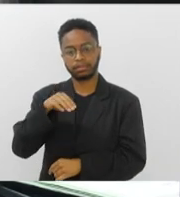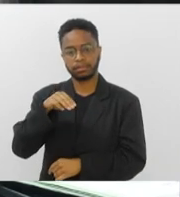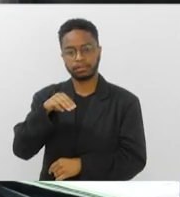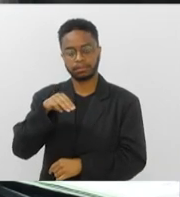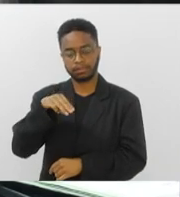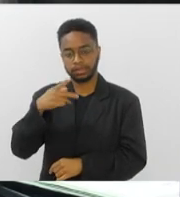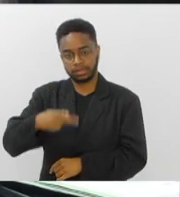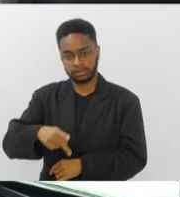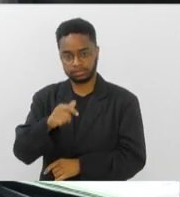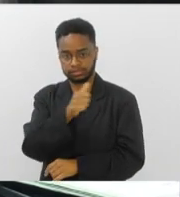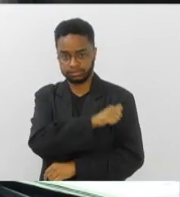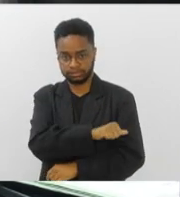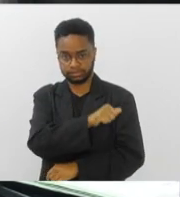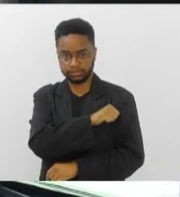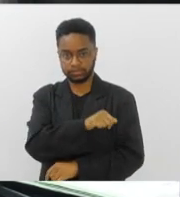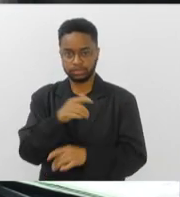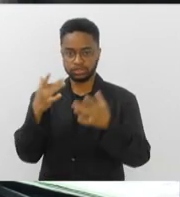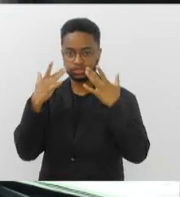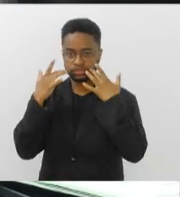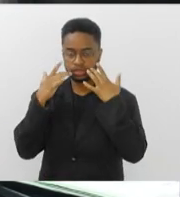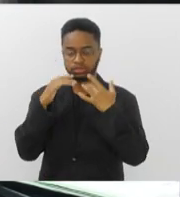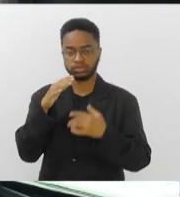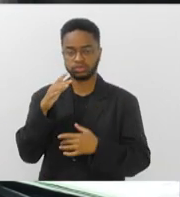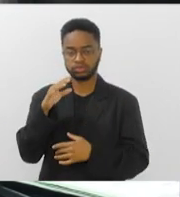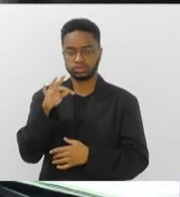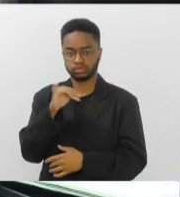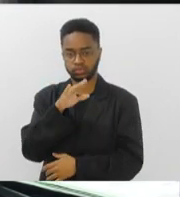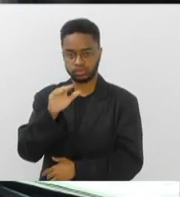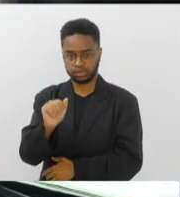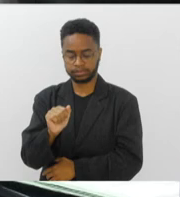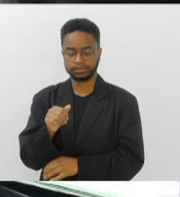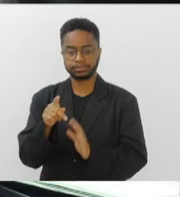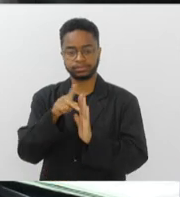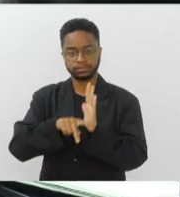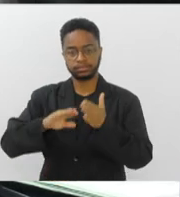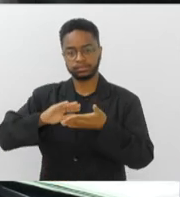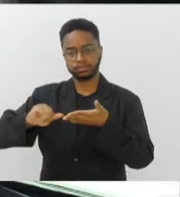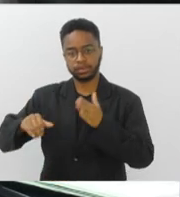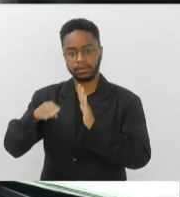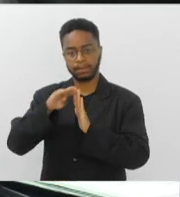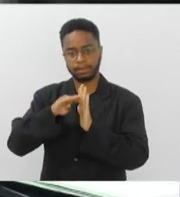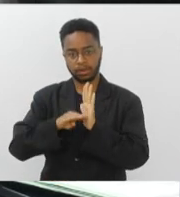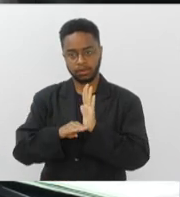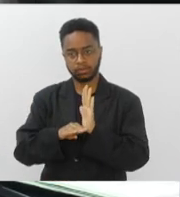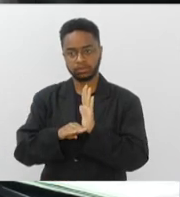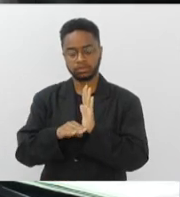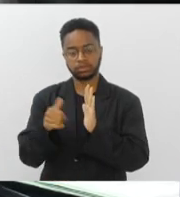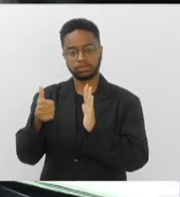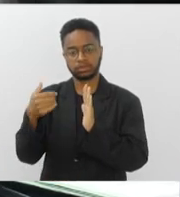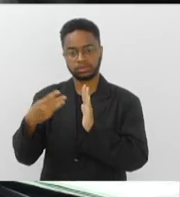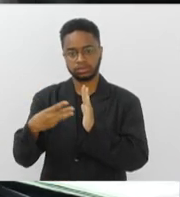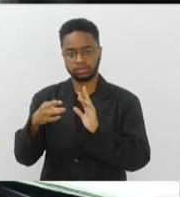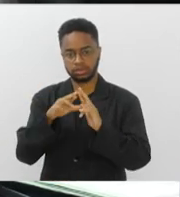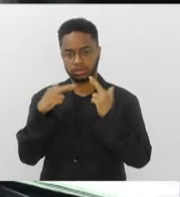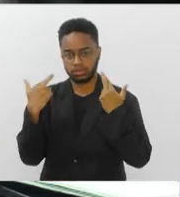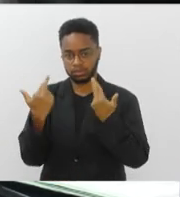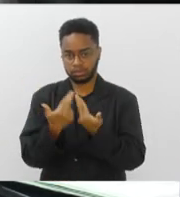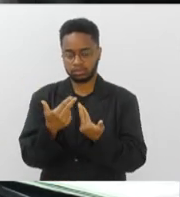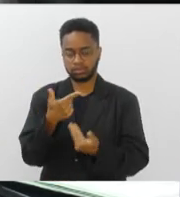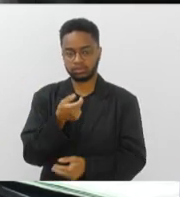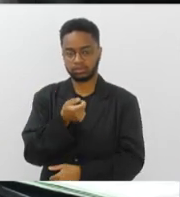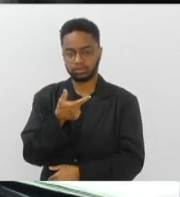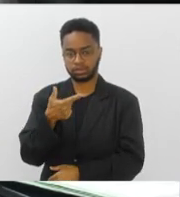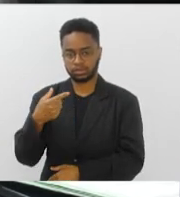de Guignol, da Tijuca. O projeto tinha sido retirado de pauta pelo relator na 13ª reunião extraordinária de